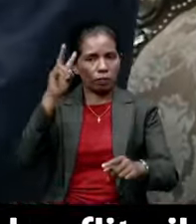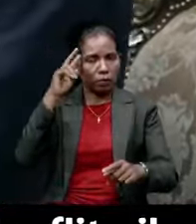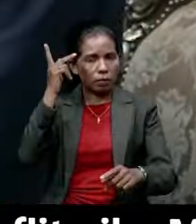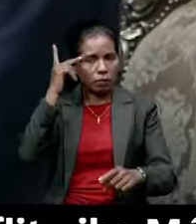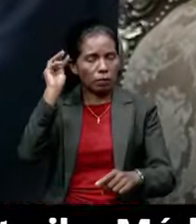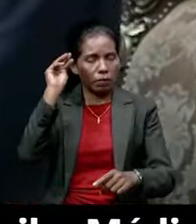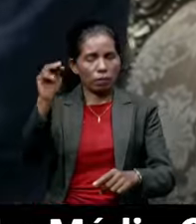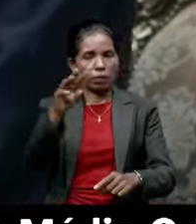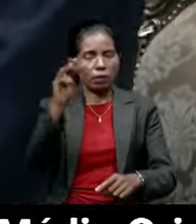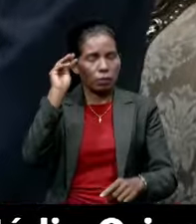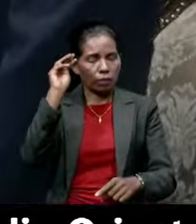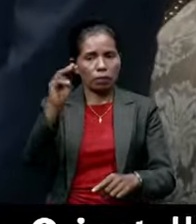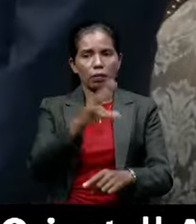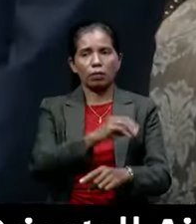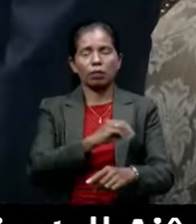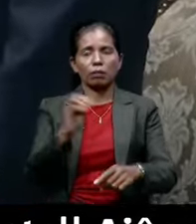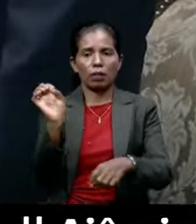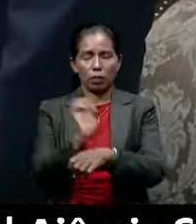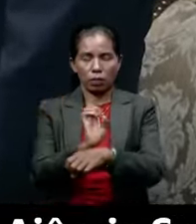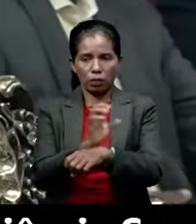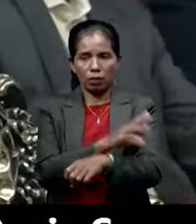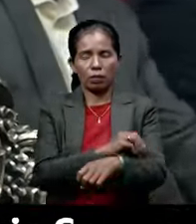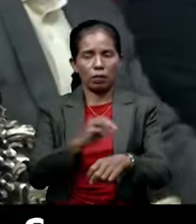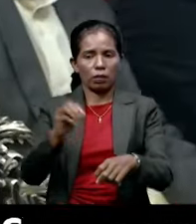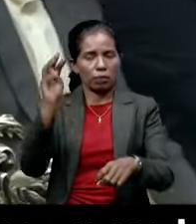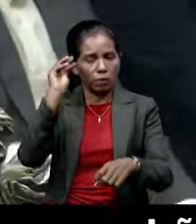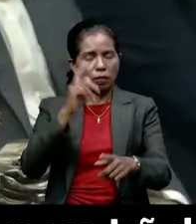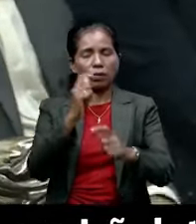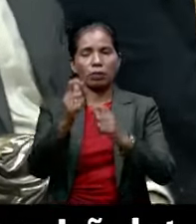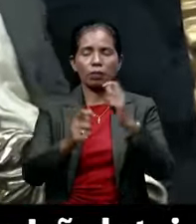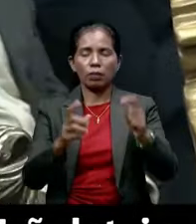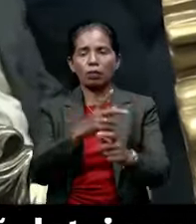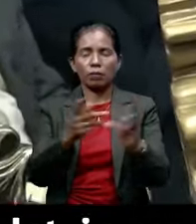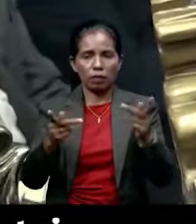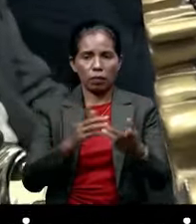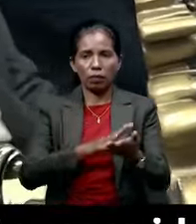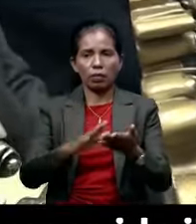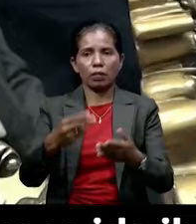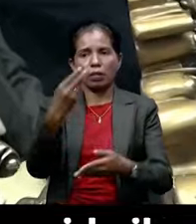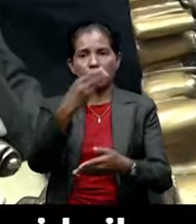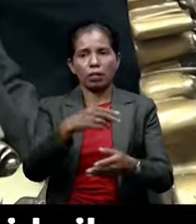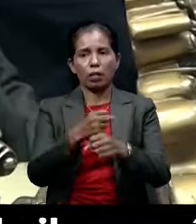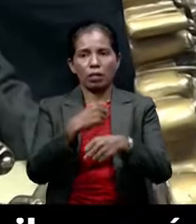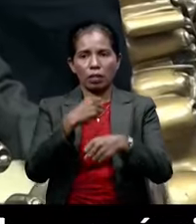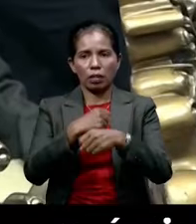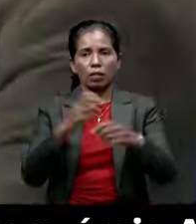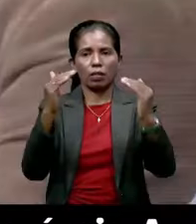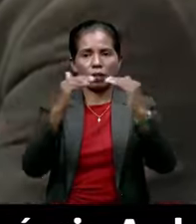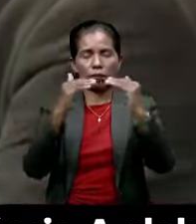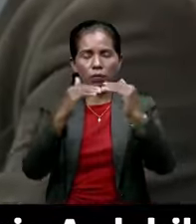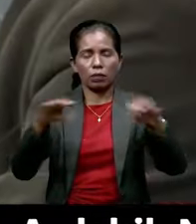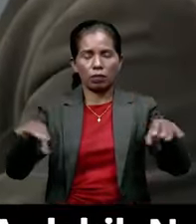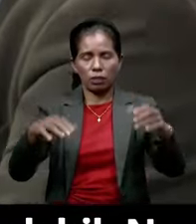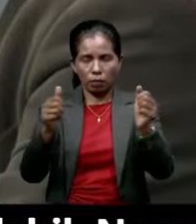vice-primeiro-ministro, ministro-coordenador Assuntos Econômicos, no Ministro do Turismo e do Ambiente, Quintané, realiza reunião coordenação